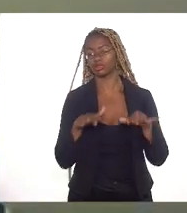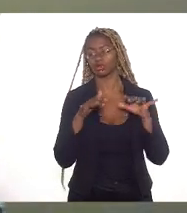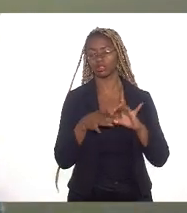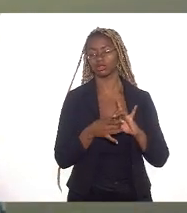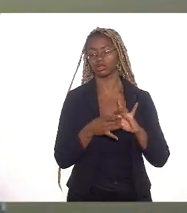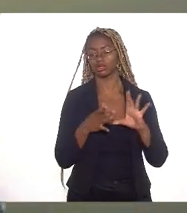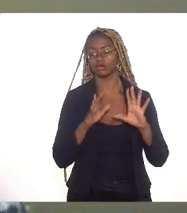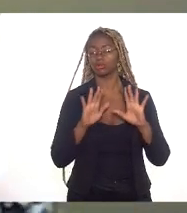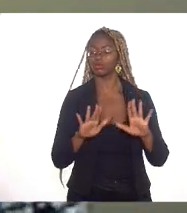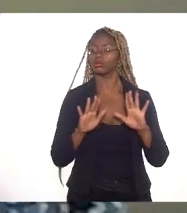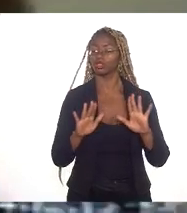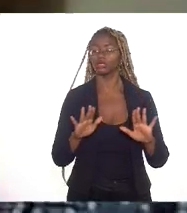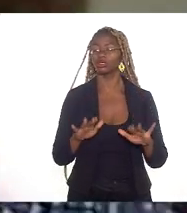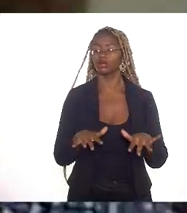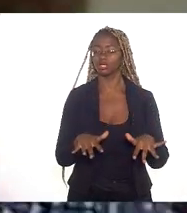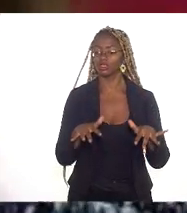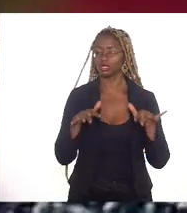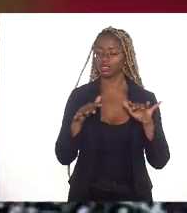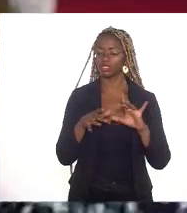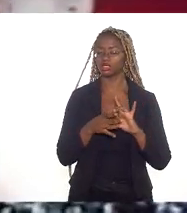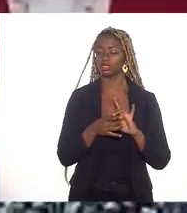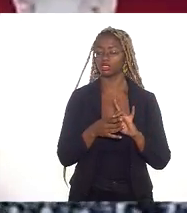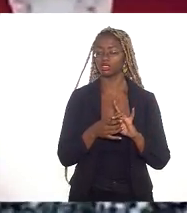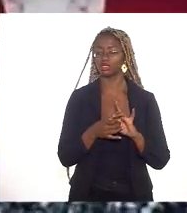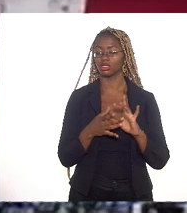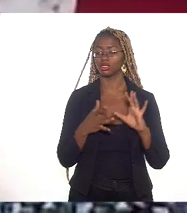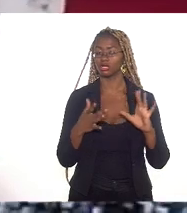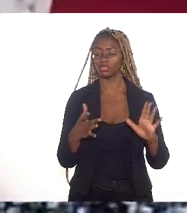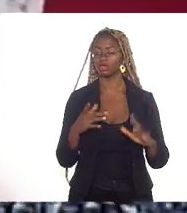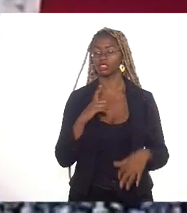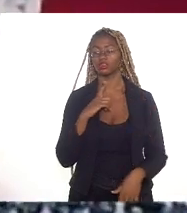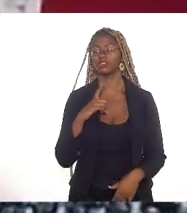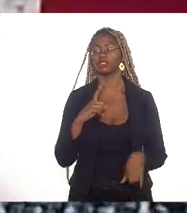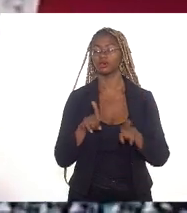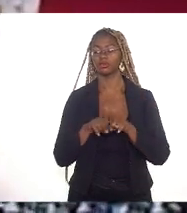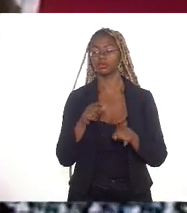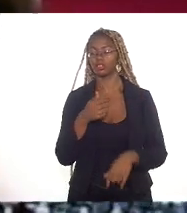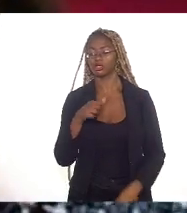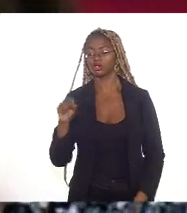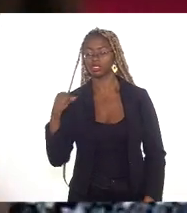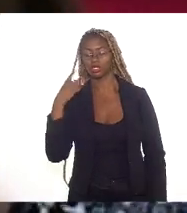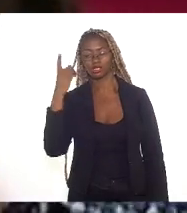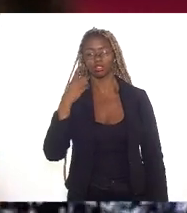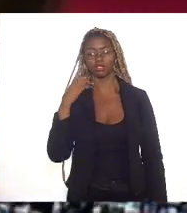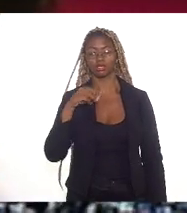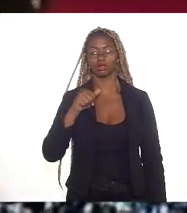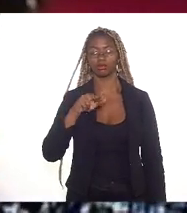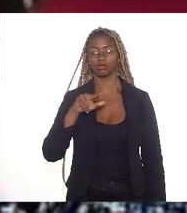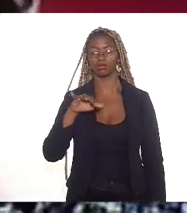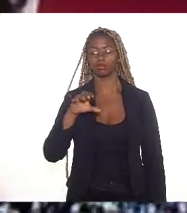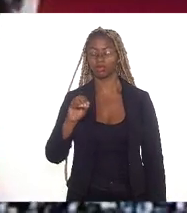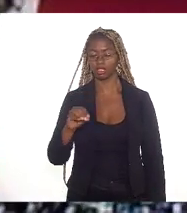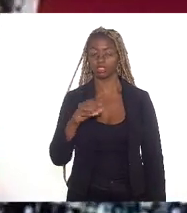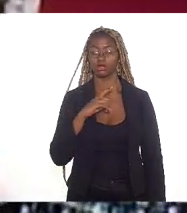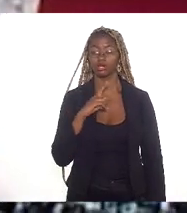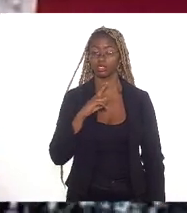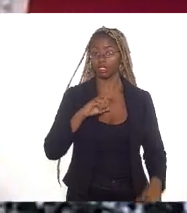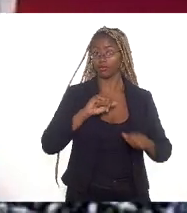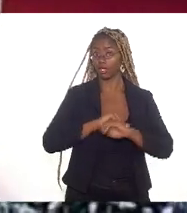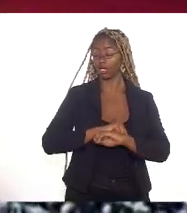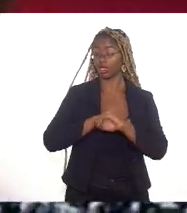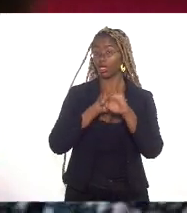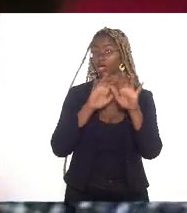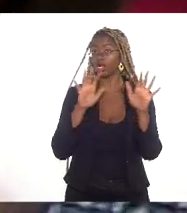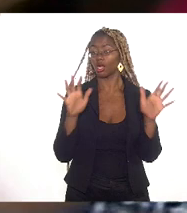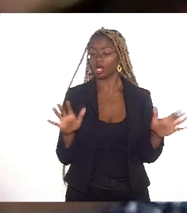na audiência pública estava também a assessoria do deputado Márcio Pacheco. Na audiência pública, ficou claro por